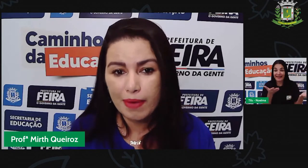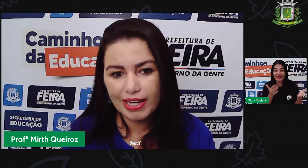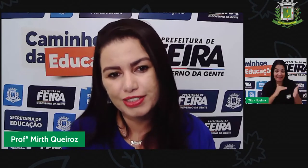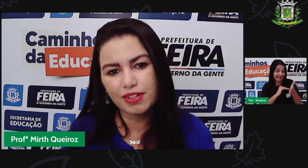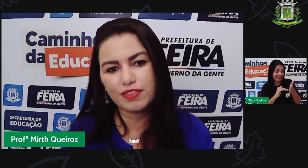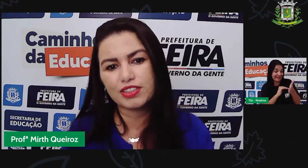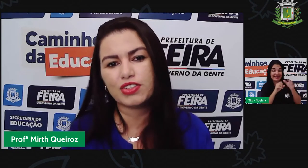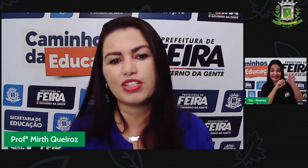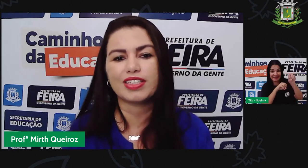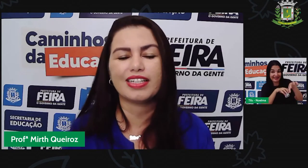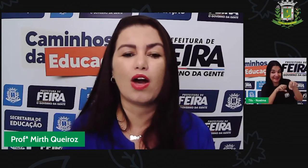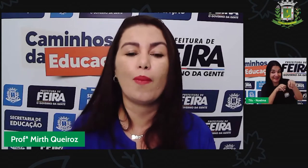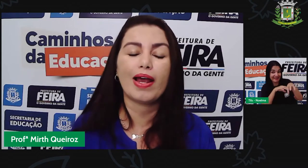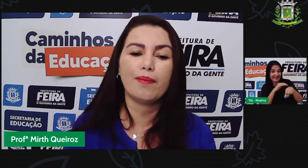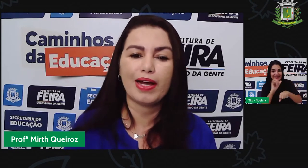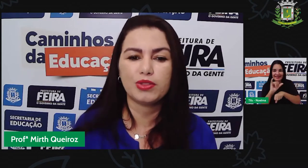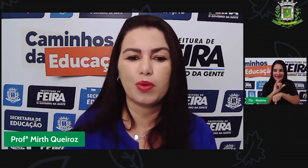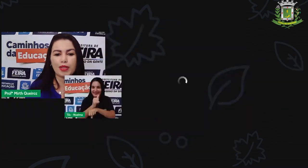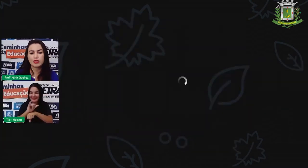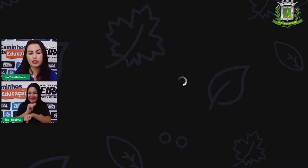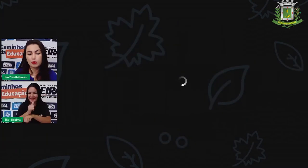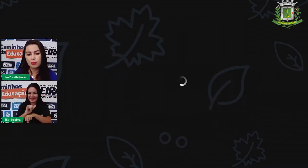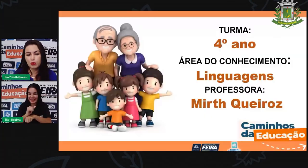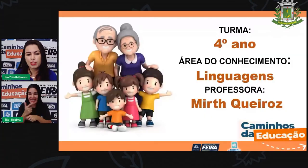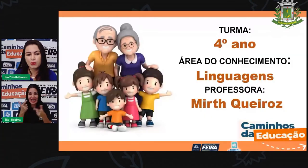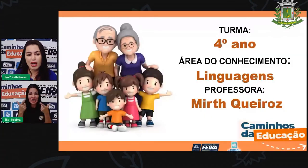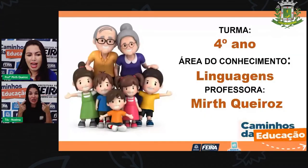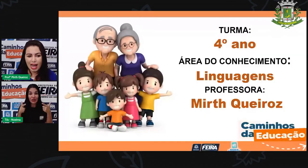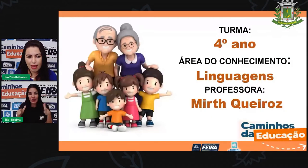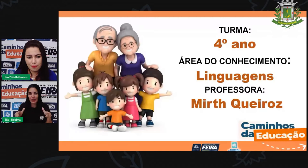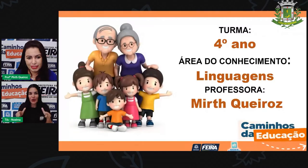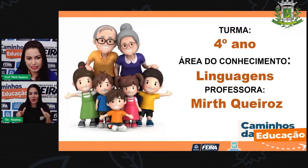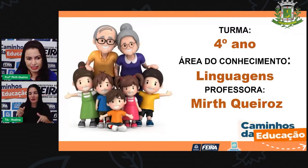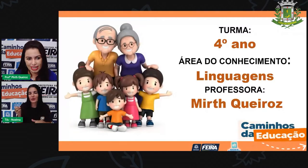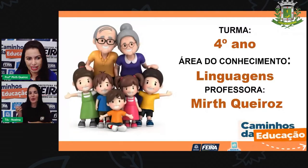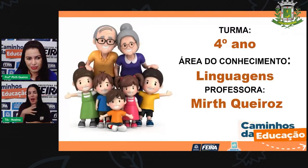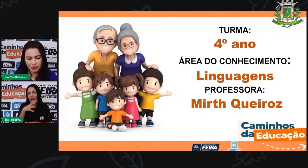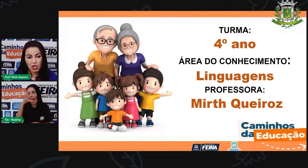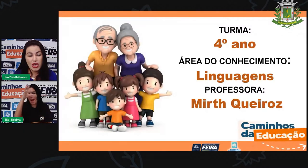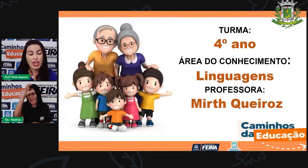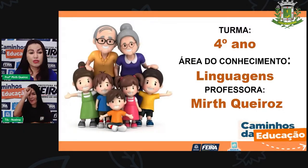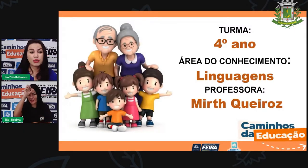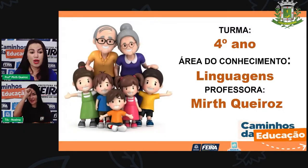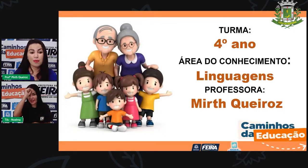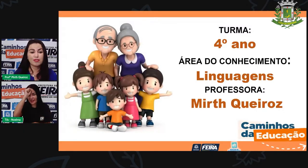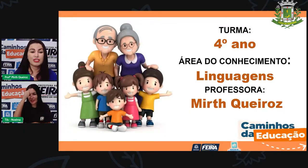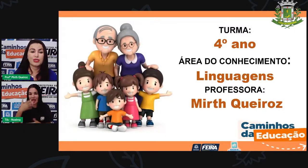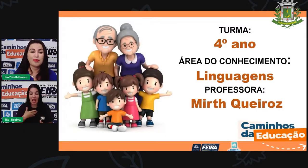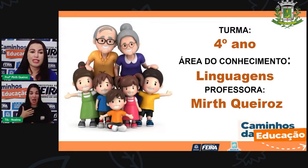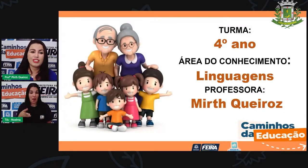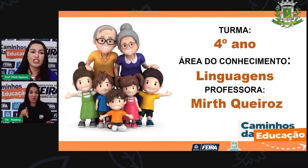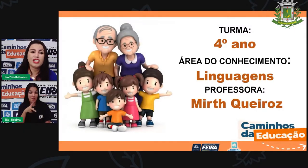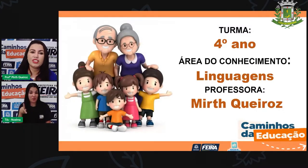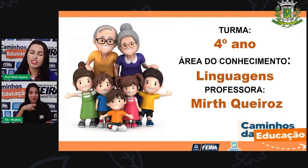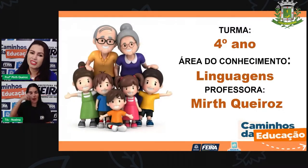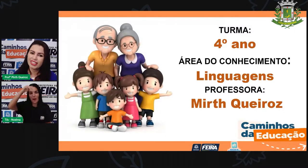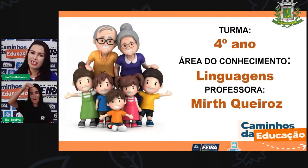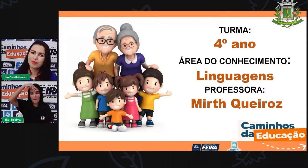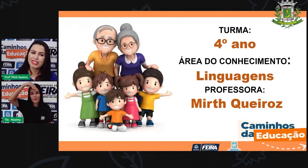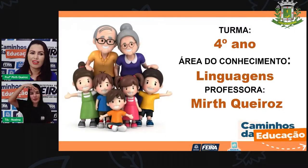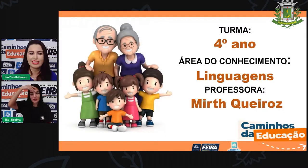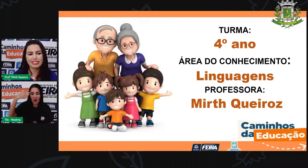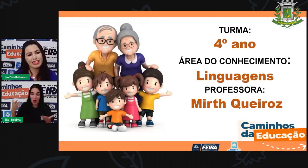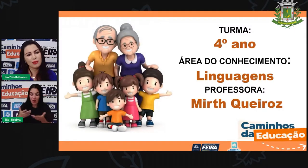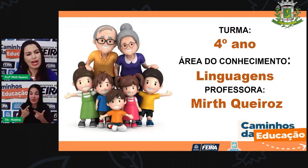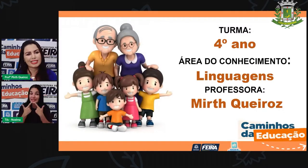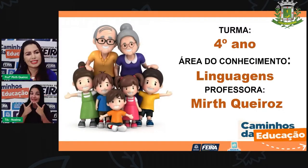aqui mais uma vez no nosso canal para mais um momento de muito aprendizado. Eu sou a professora Michi e hoje nós